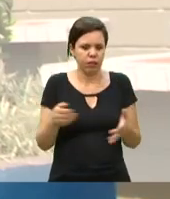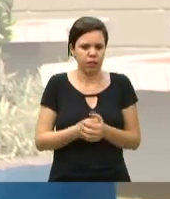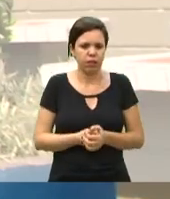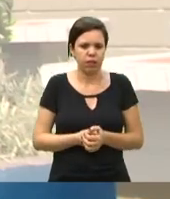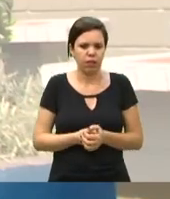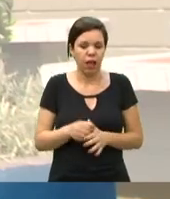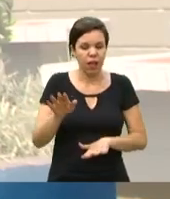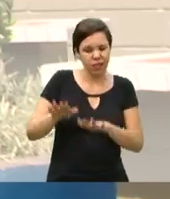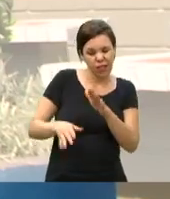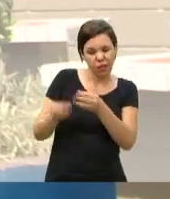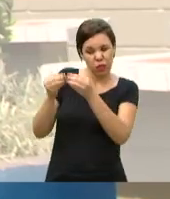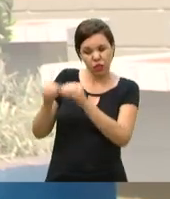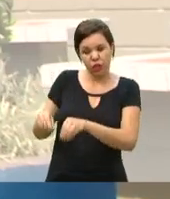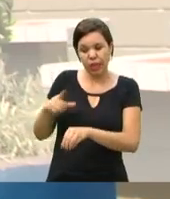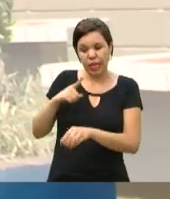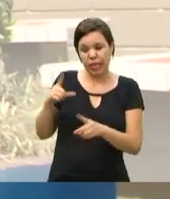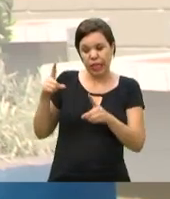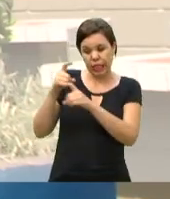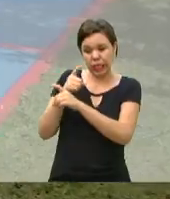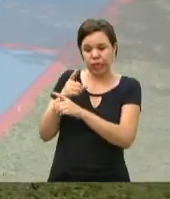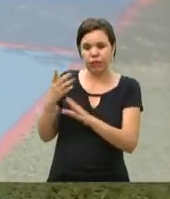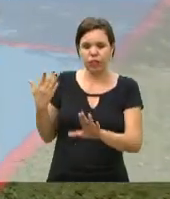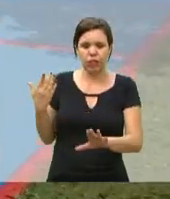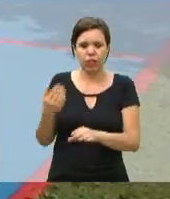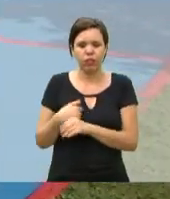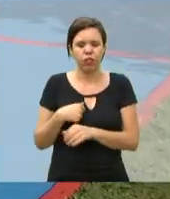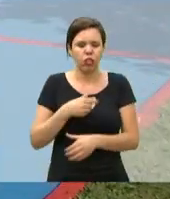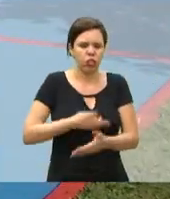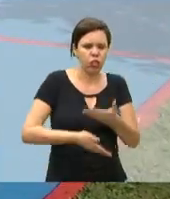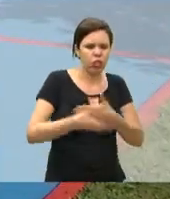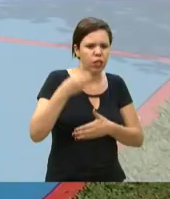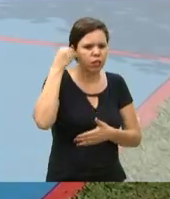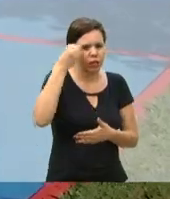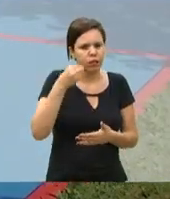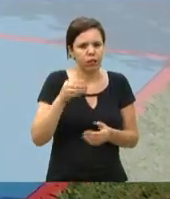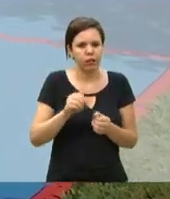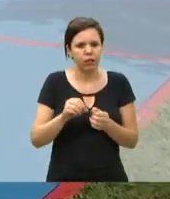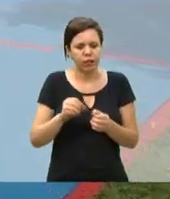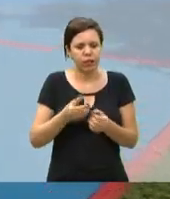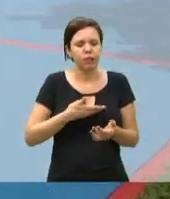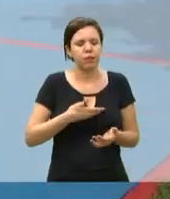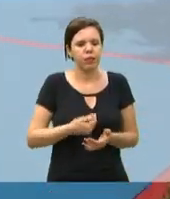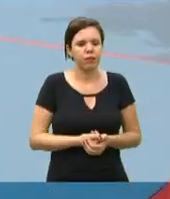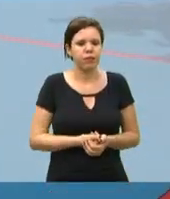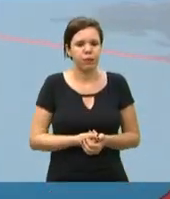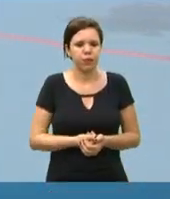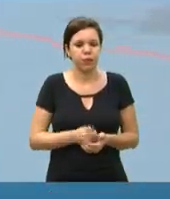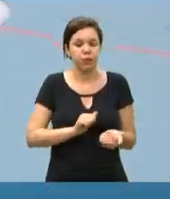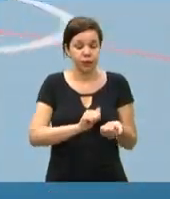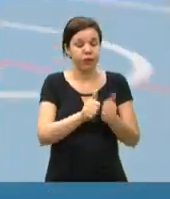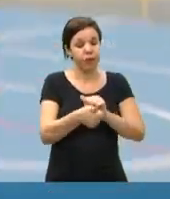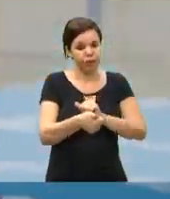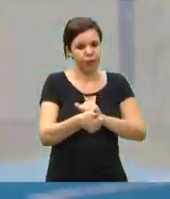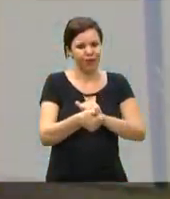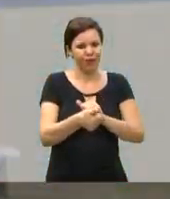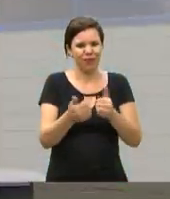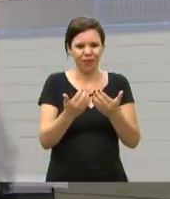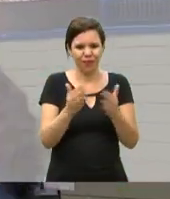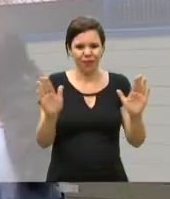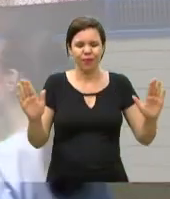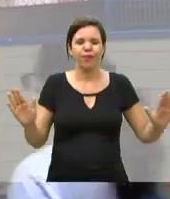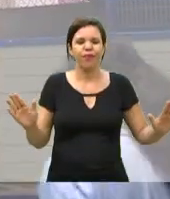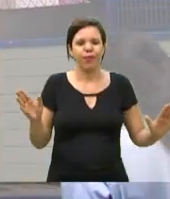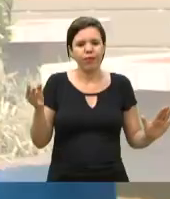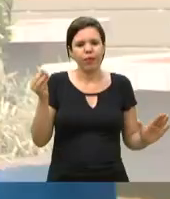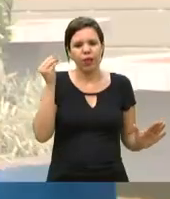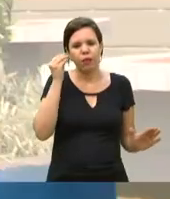que prejudica que eles têm dificuldade. É muito importante. Trocar experiências e fazer amigos. O esporte abre portas para uma